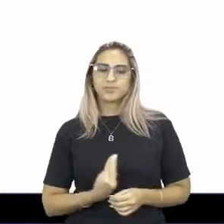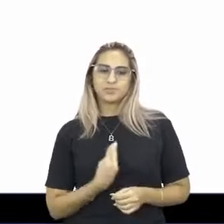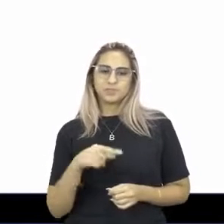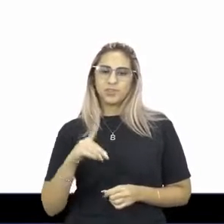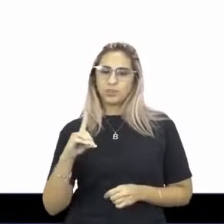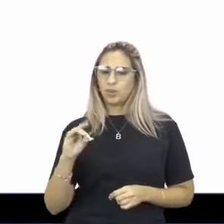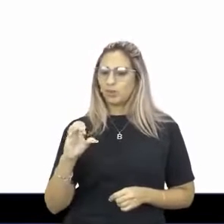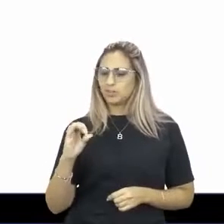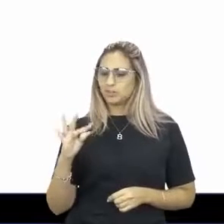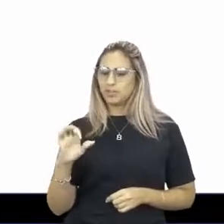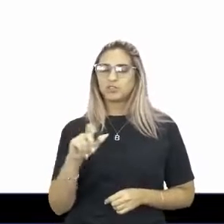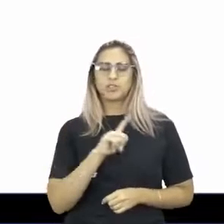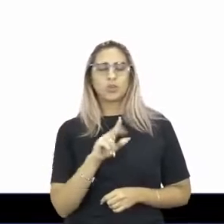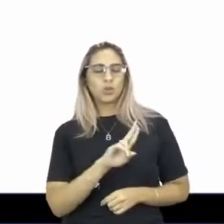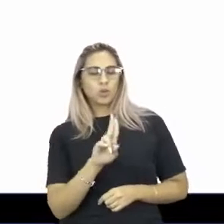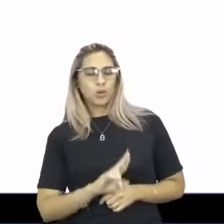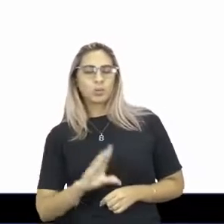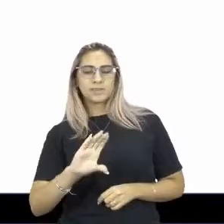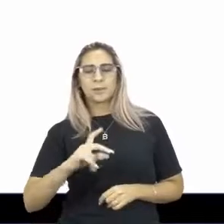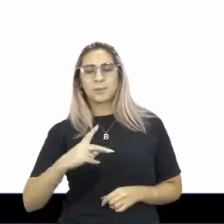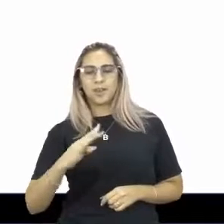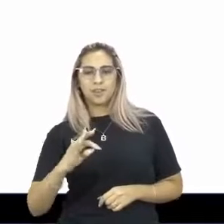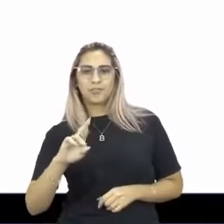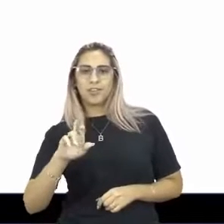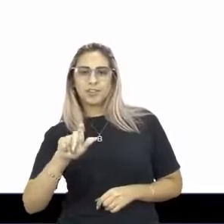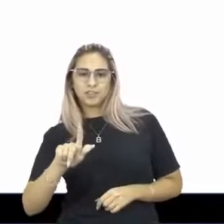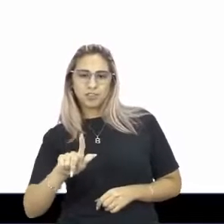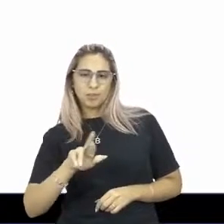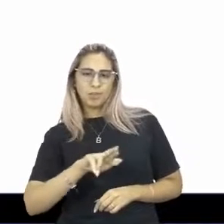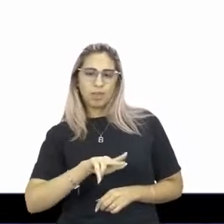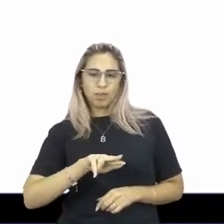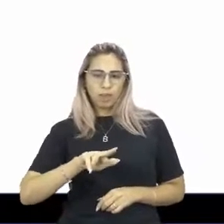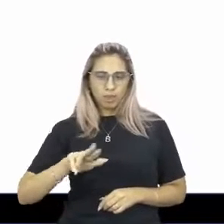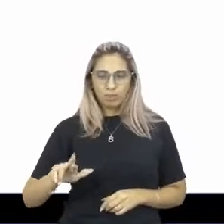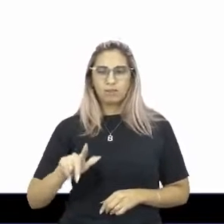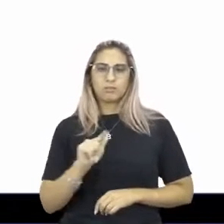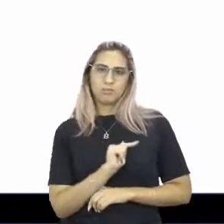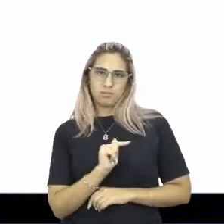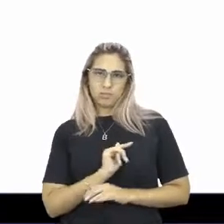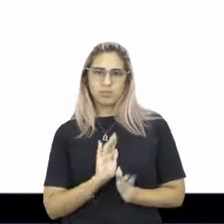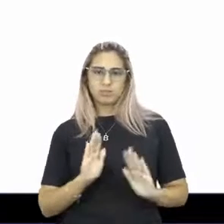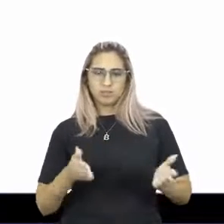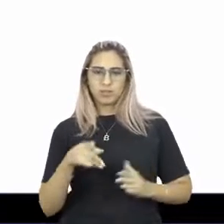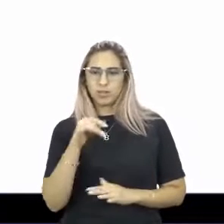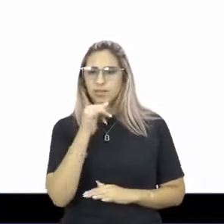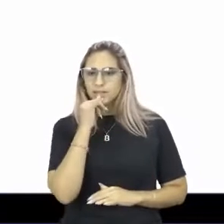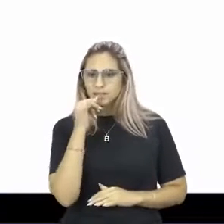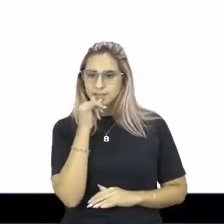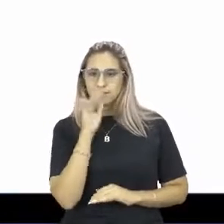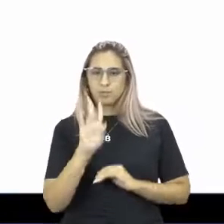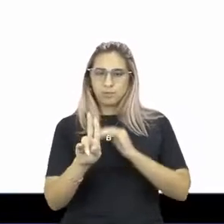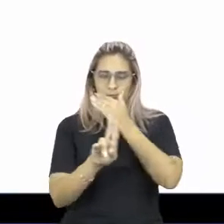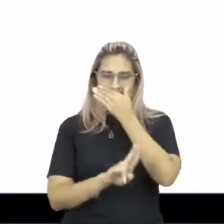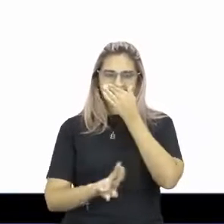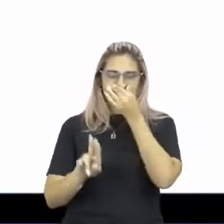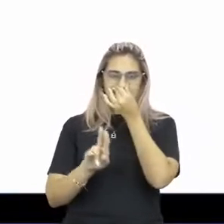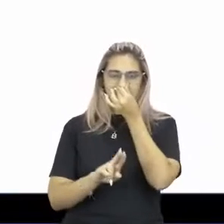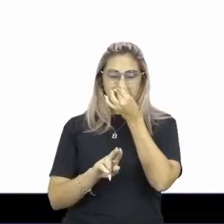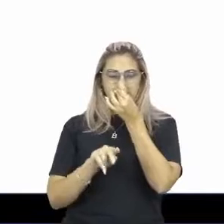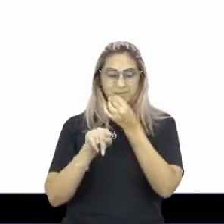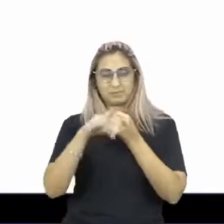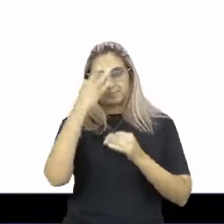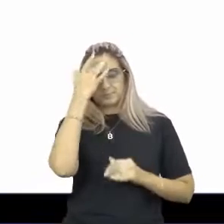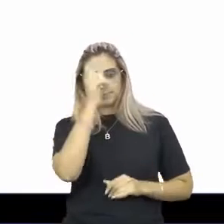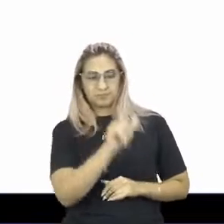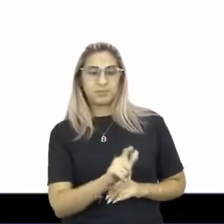docente, né? Então ele traz o nome, o CPF, o RG, né? No caso do DI tá 0 aqui, porque esse exemplo que eu usei para tirar o print era uma